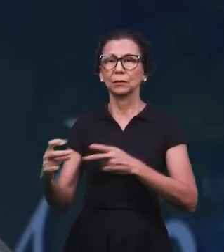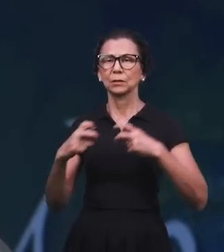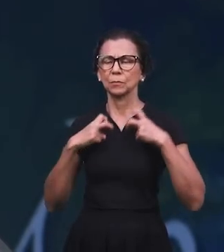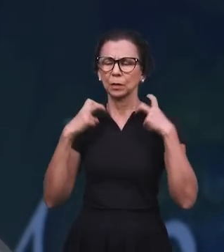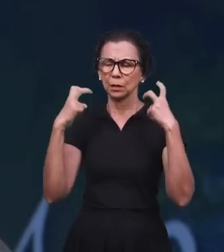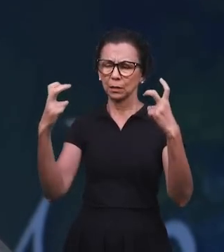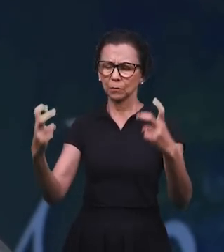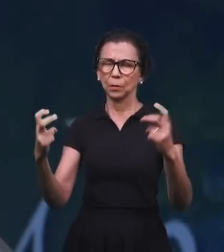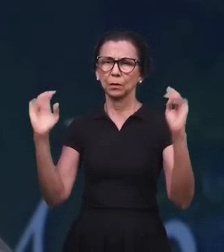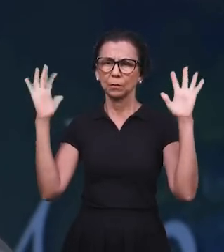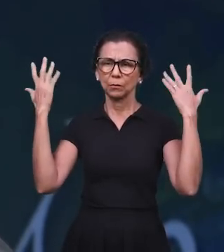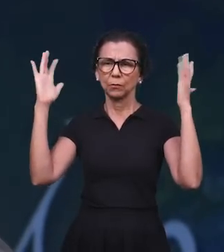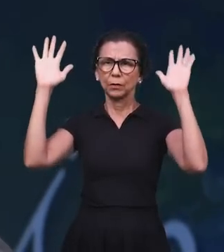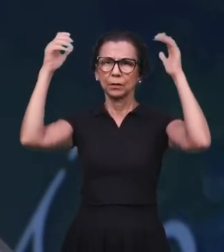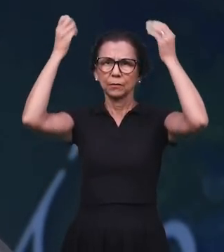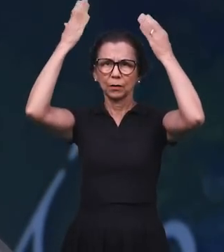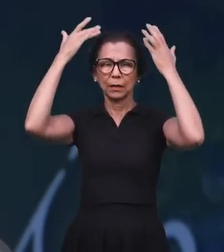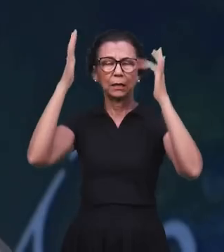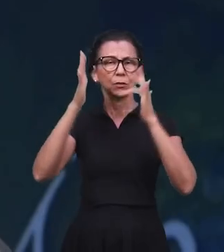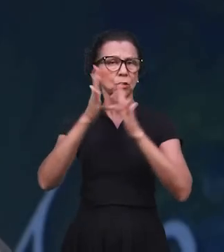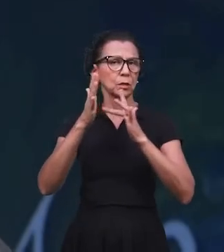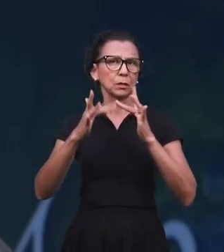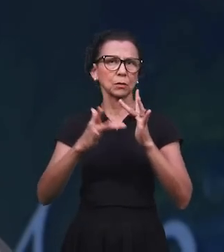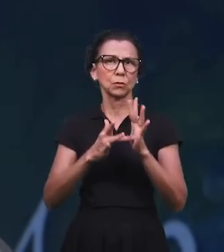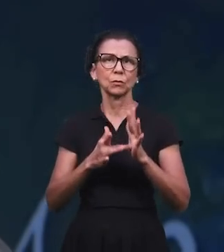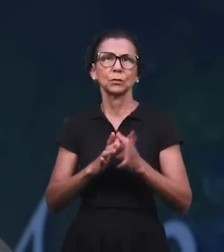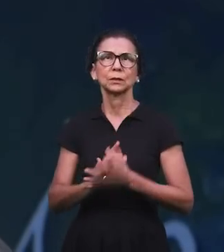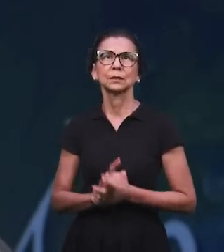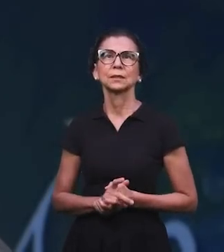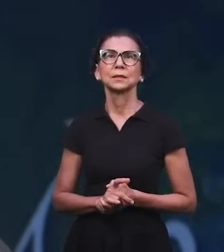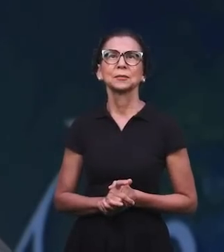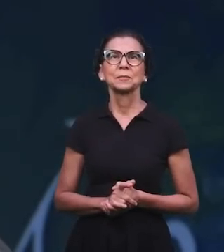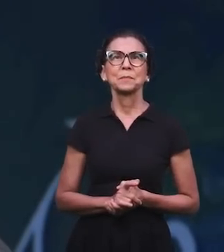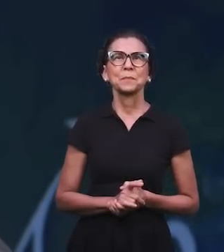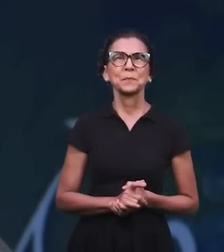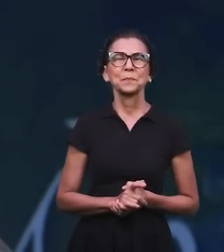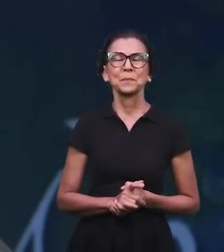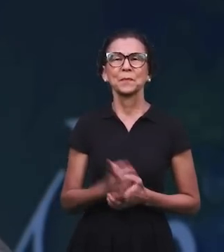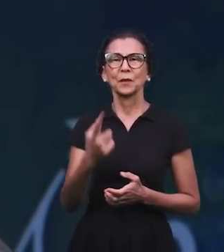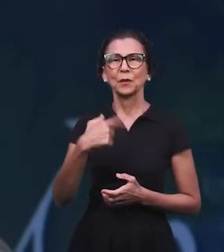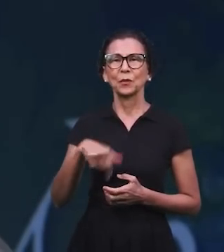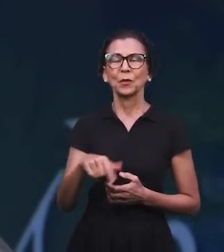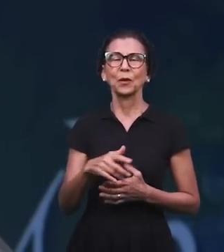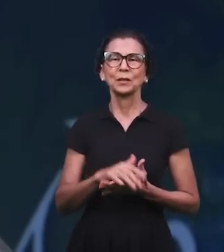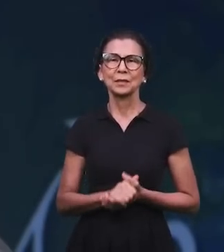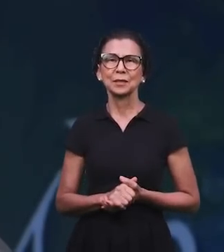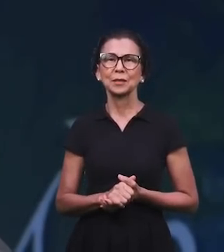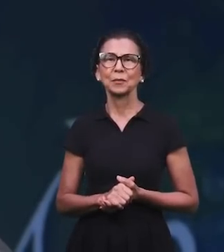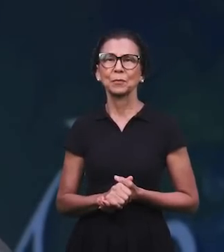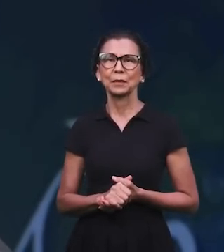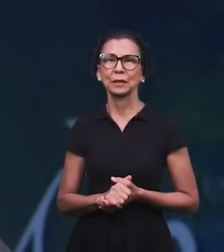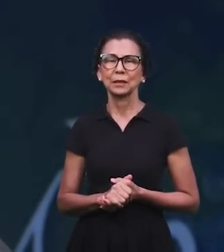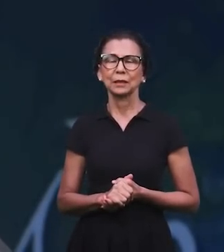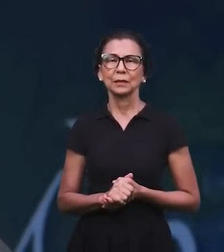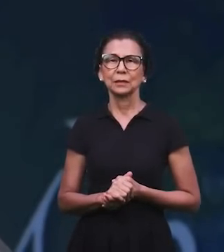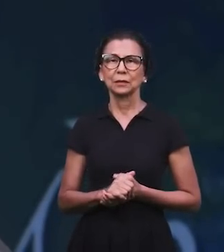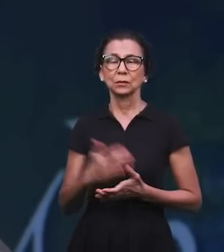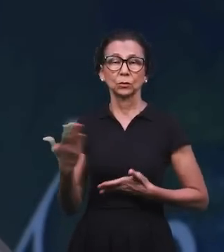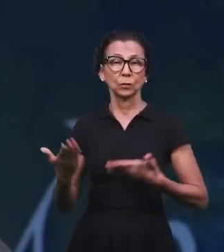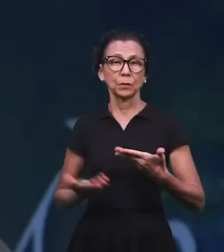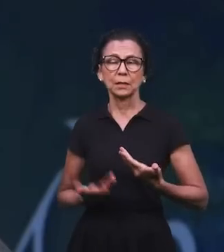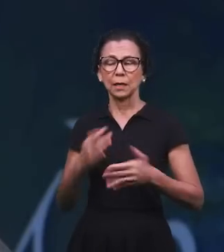esse, é viva o rei Jesus. Nós somos todos ali igual Benaia, né? Estamos puxando a mula, porque nós estamos aqui como